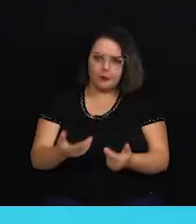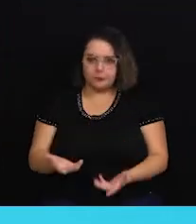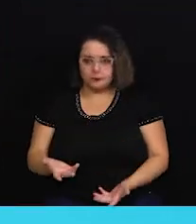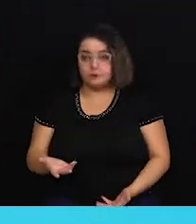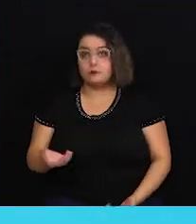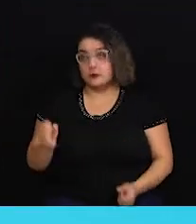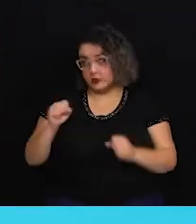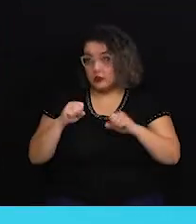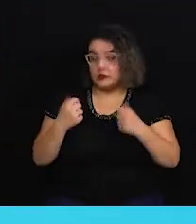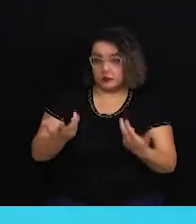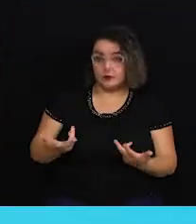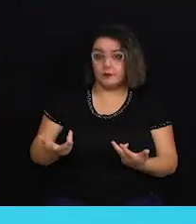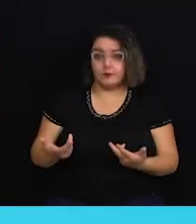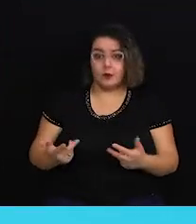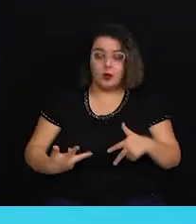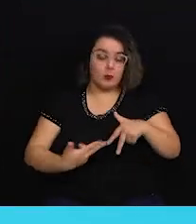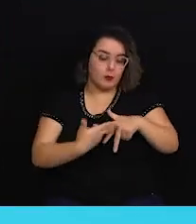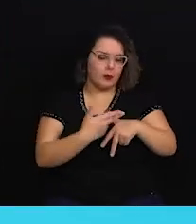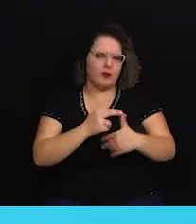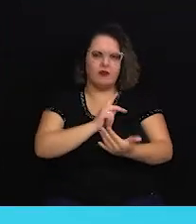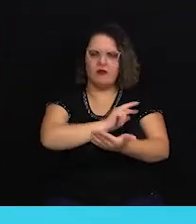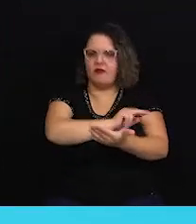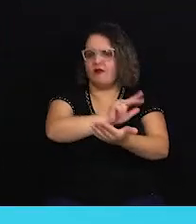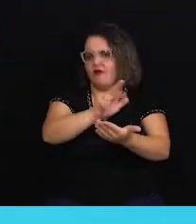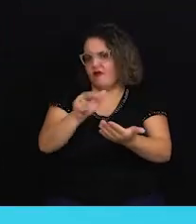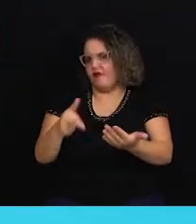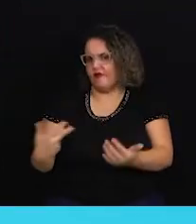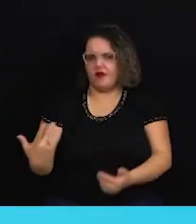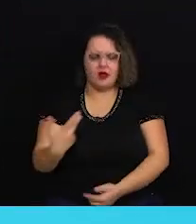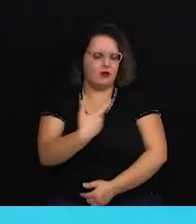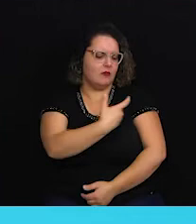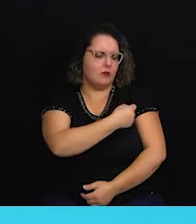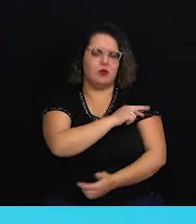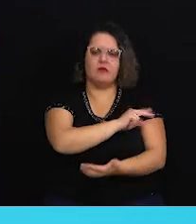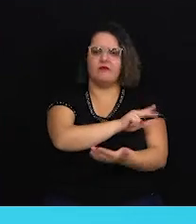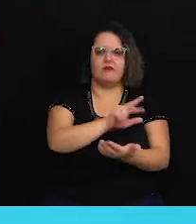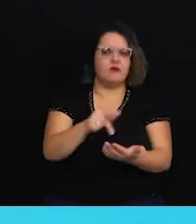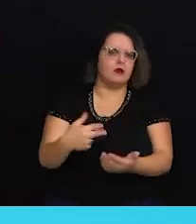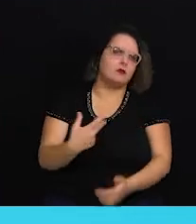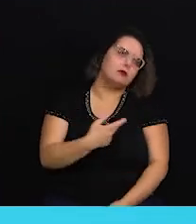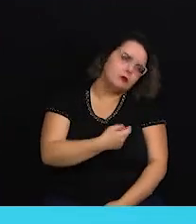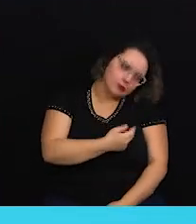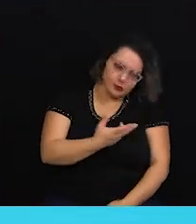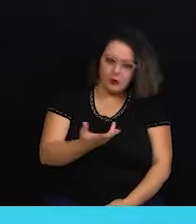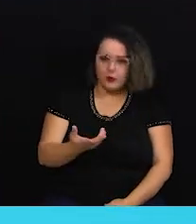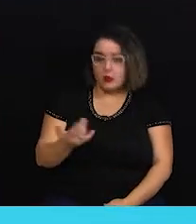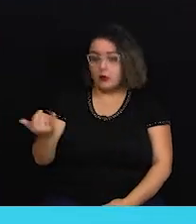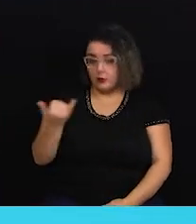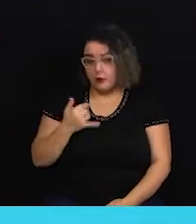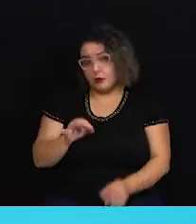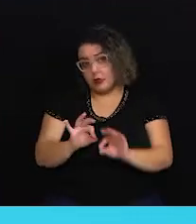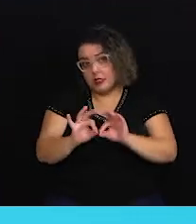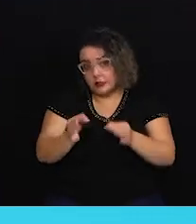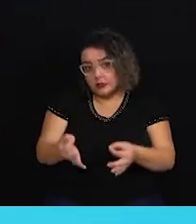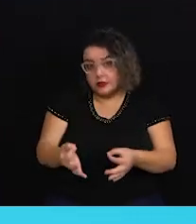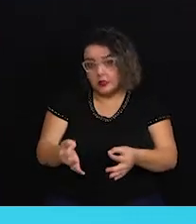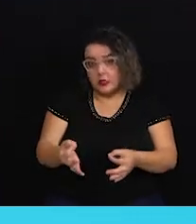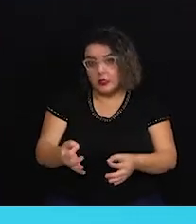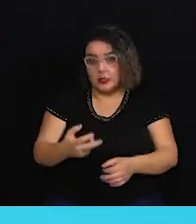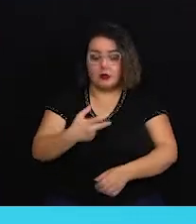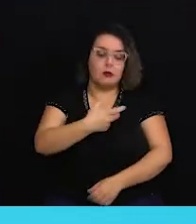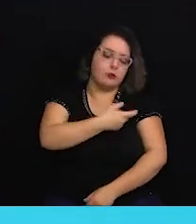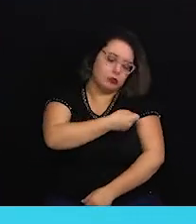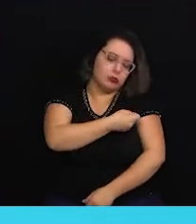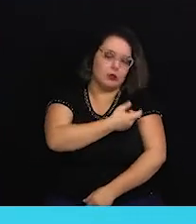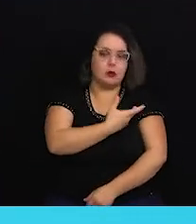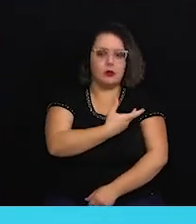cirurgia, são infinitas possibilidades e associações de anestesia também. Como você disse, a mais simples, né, que